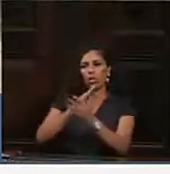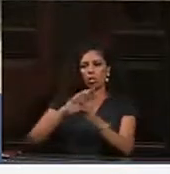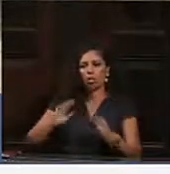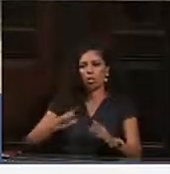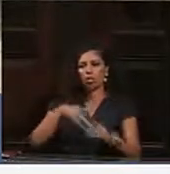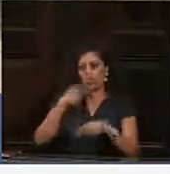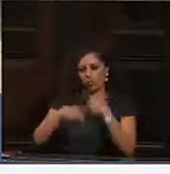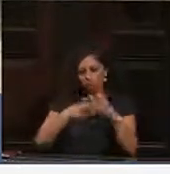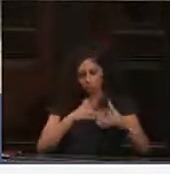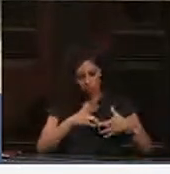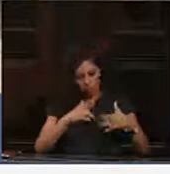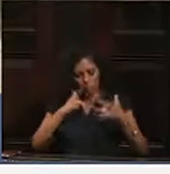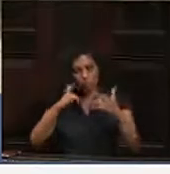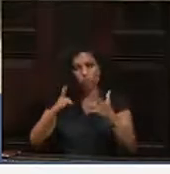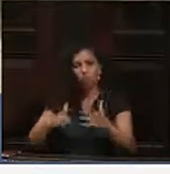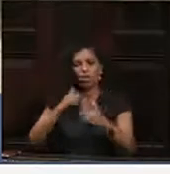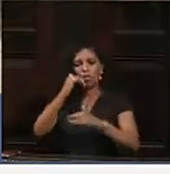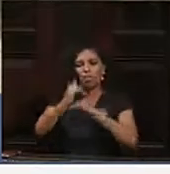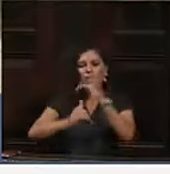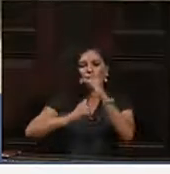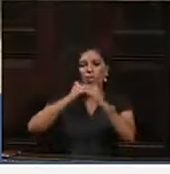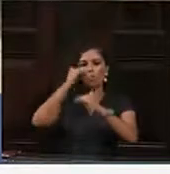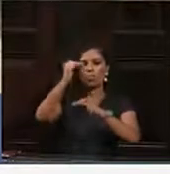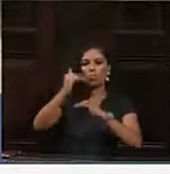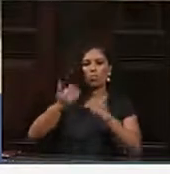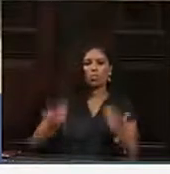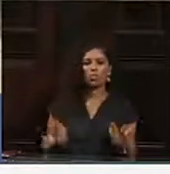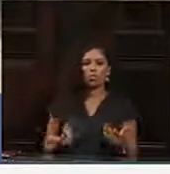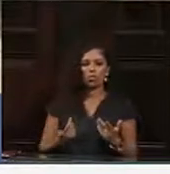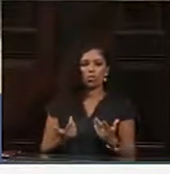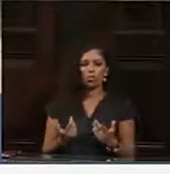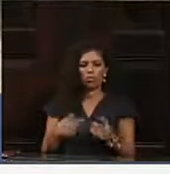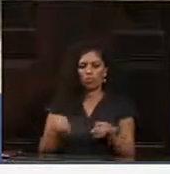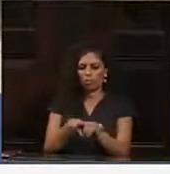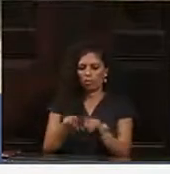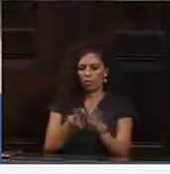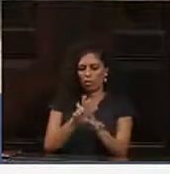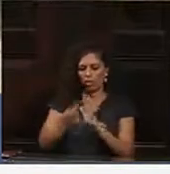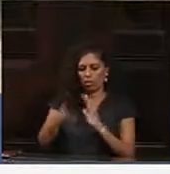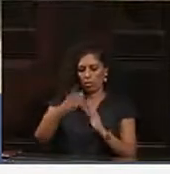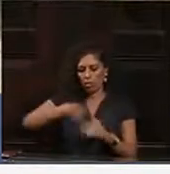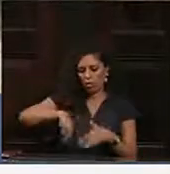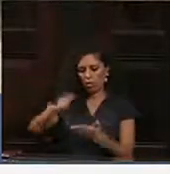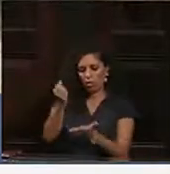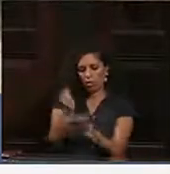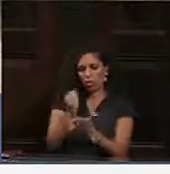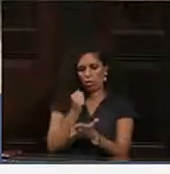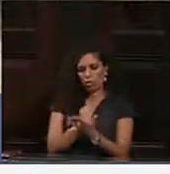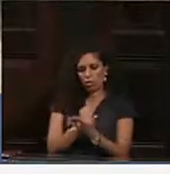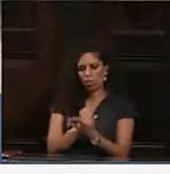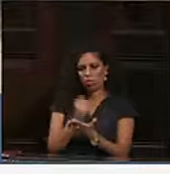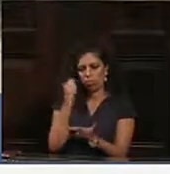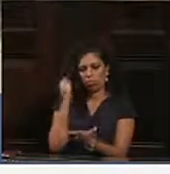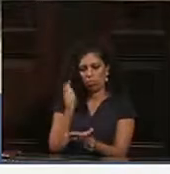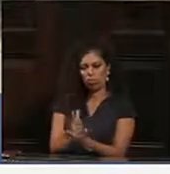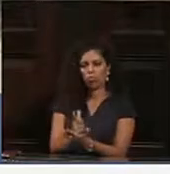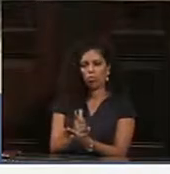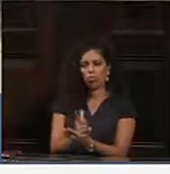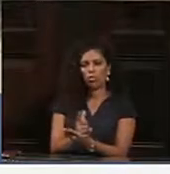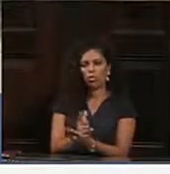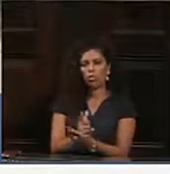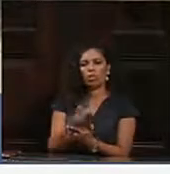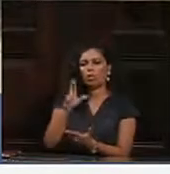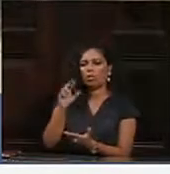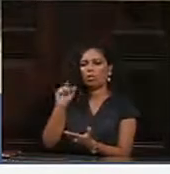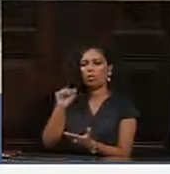facultativo, voluntário, e aumente o valor desse RAS. E com aquela lei que nós aprovamos aqui, deputado Renato Zaca, pagando o valor desse